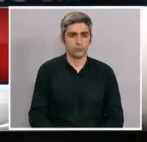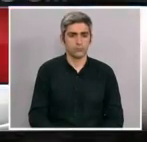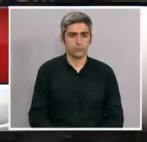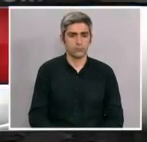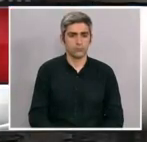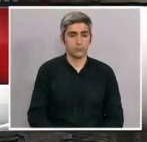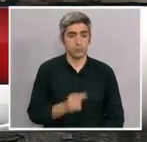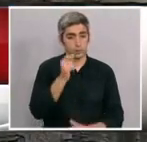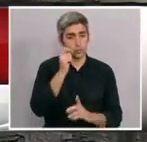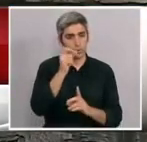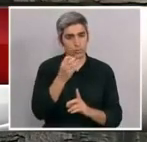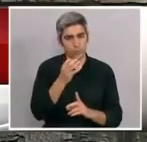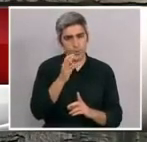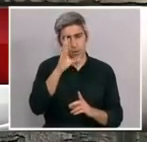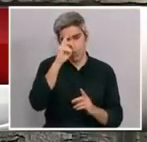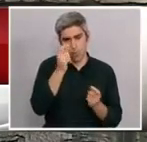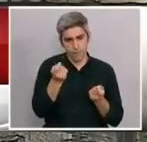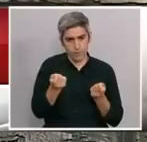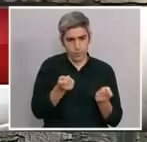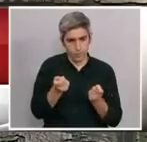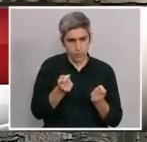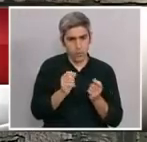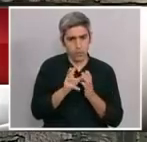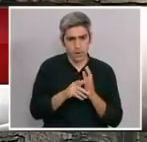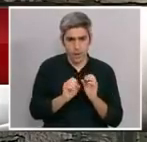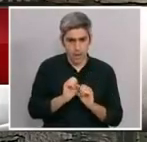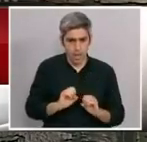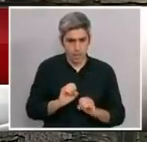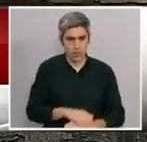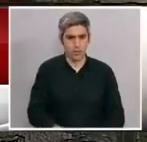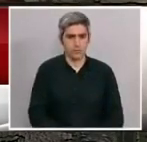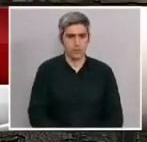Coitadinho. Um senhor que governou e nada roubou.